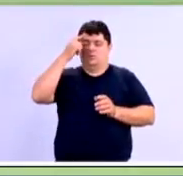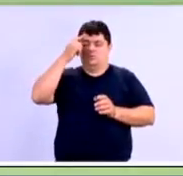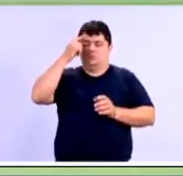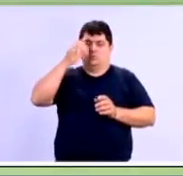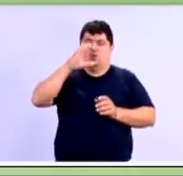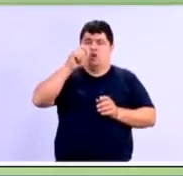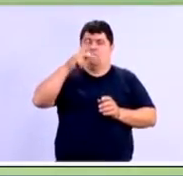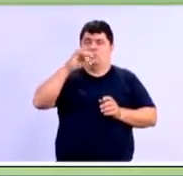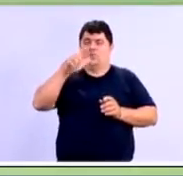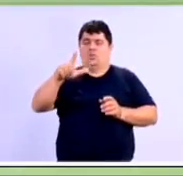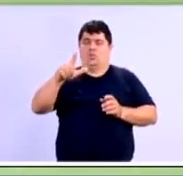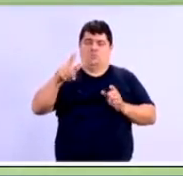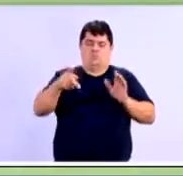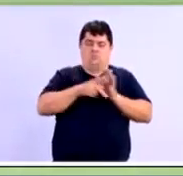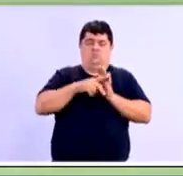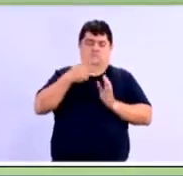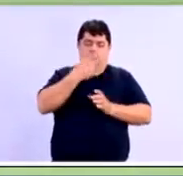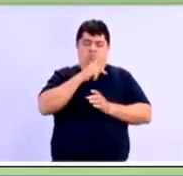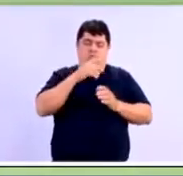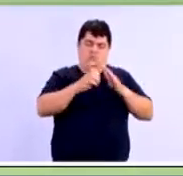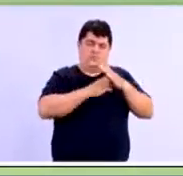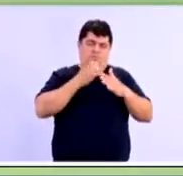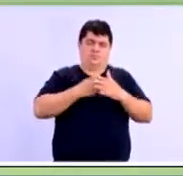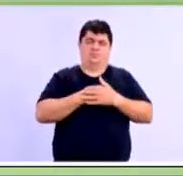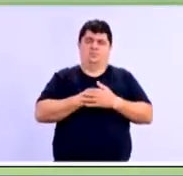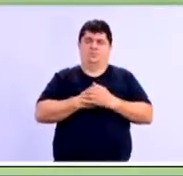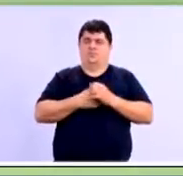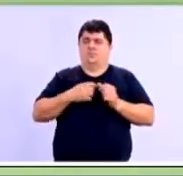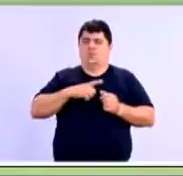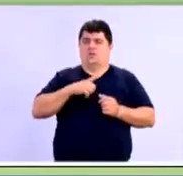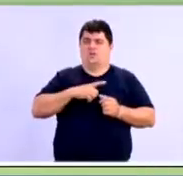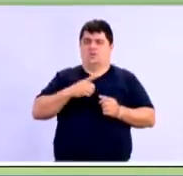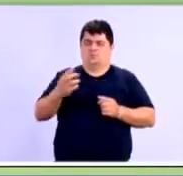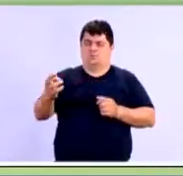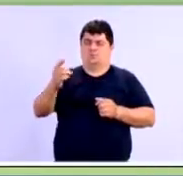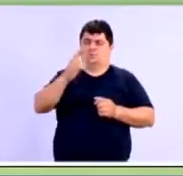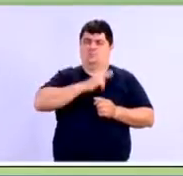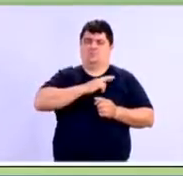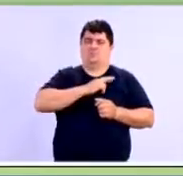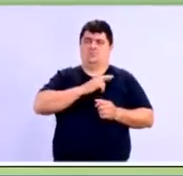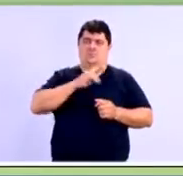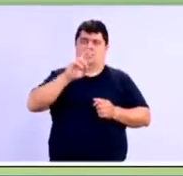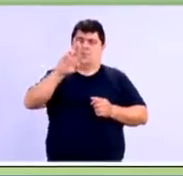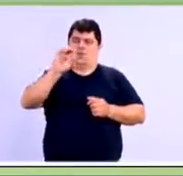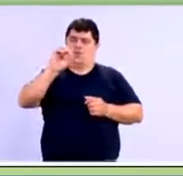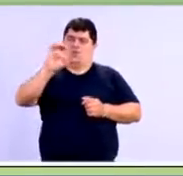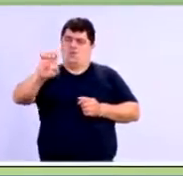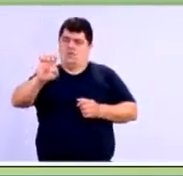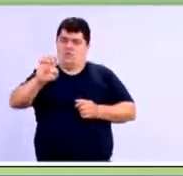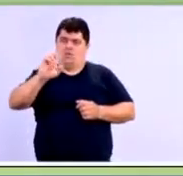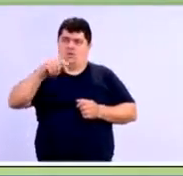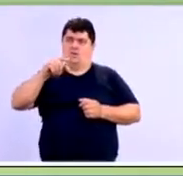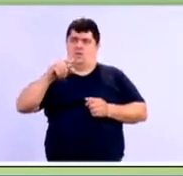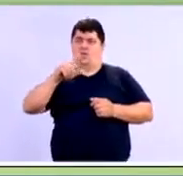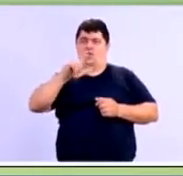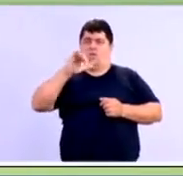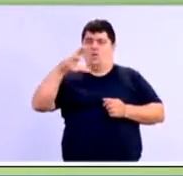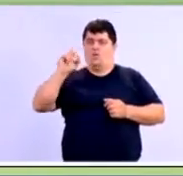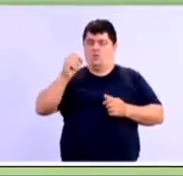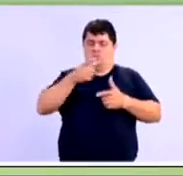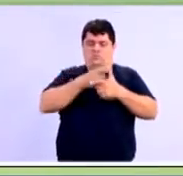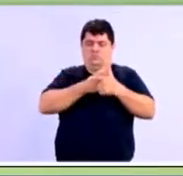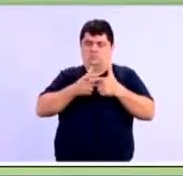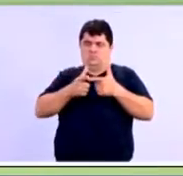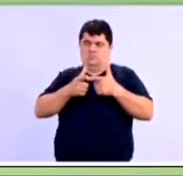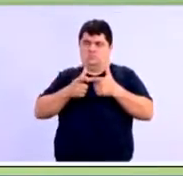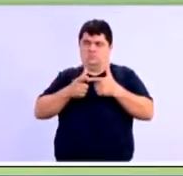próprio. Ou seja, esse retorno sobre o capital próprio, o ROI, é o que? É o lucro ou prejuízo líquido